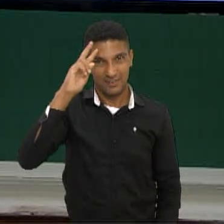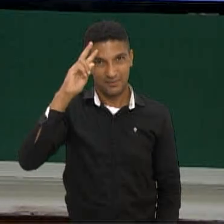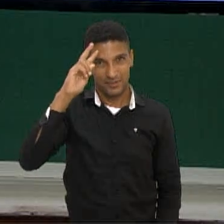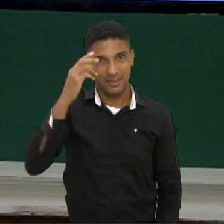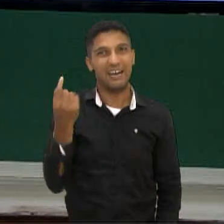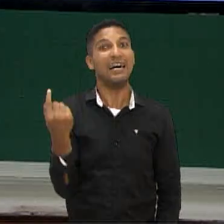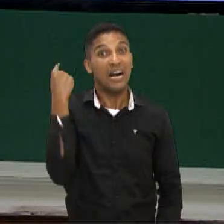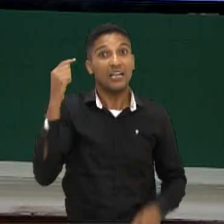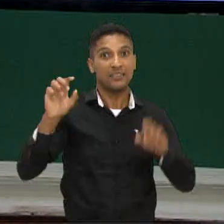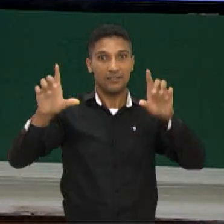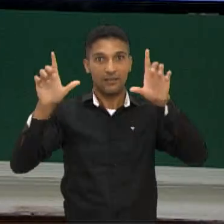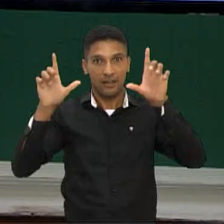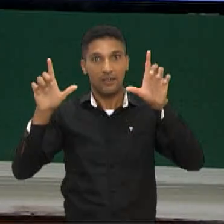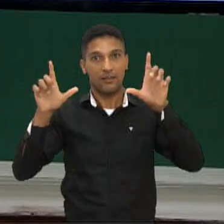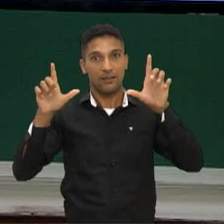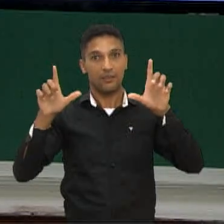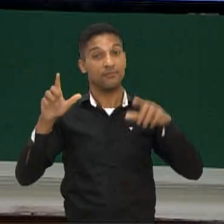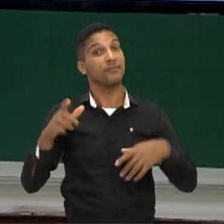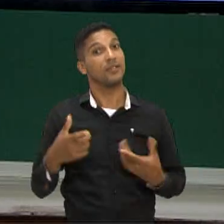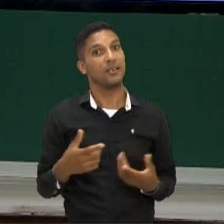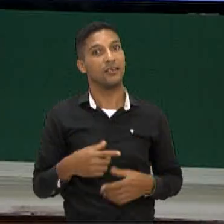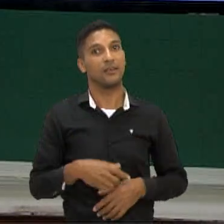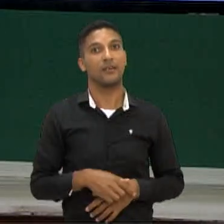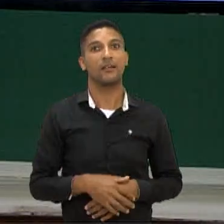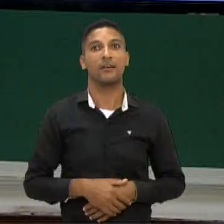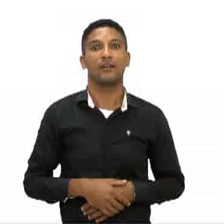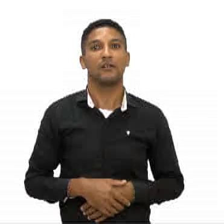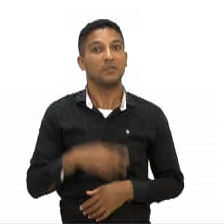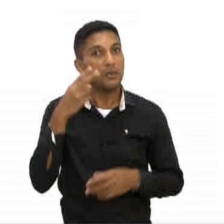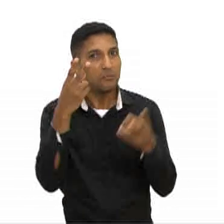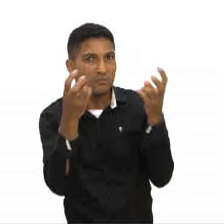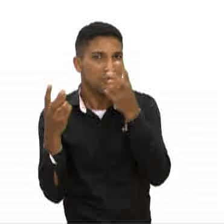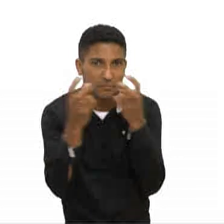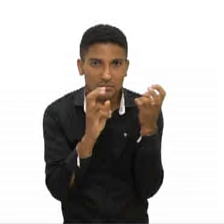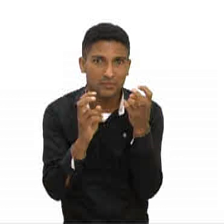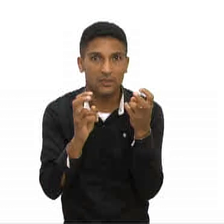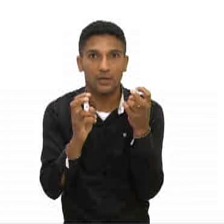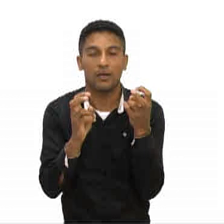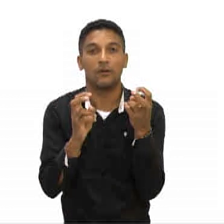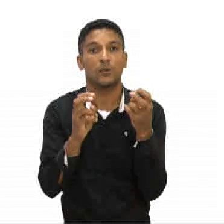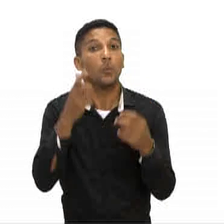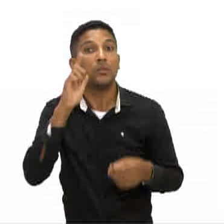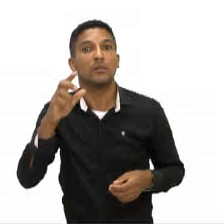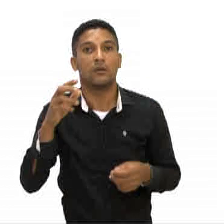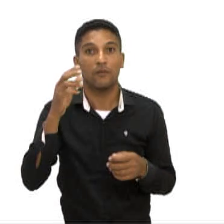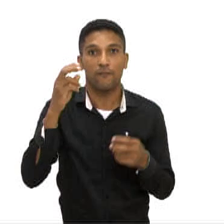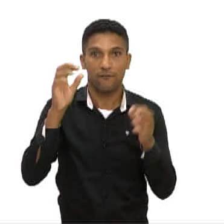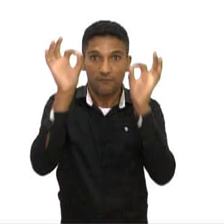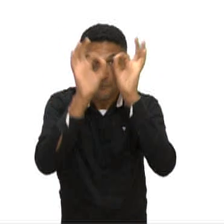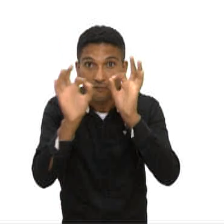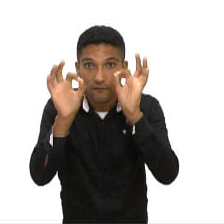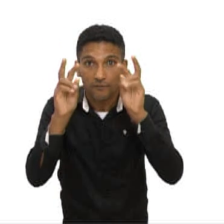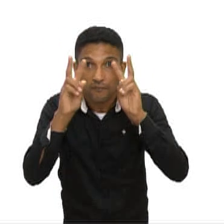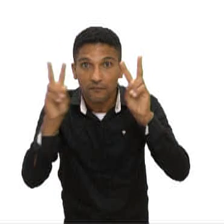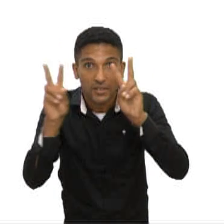vocês assimilem de uma forma assim que facilite para vocês o visual.